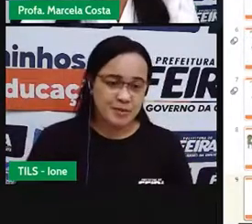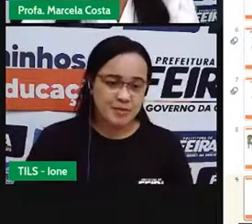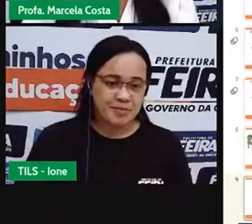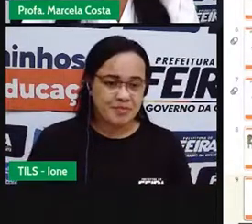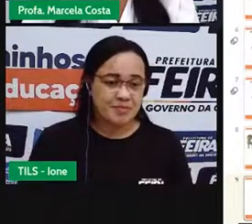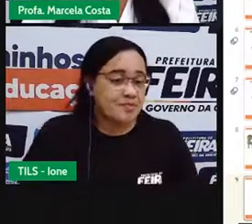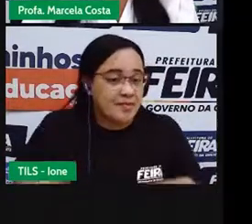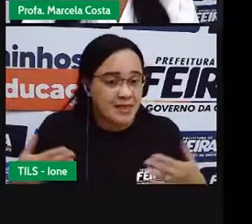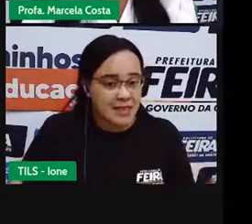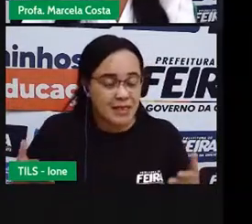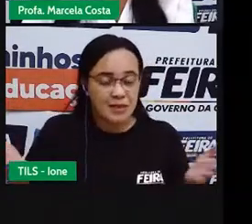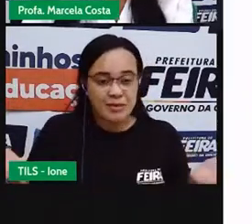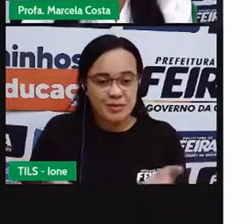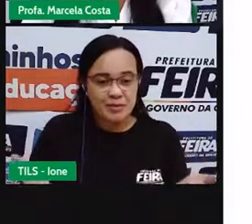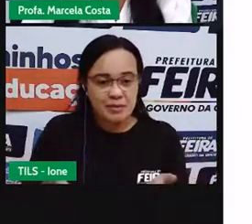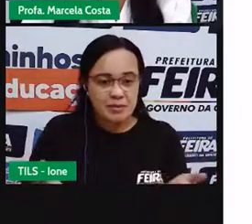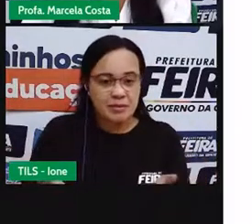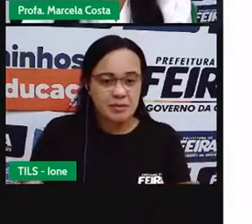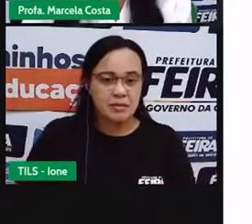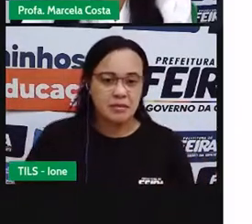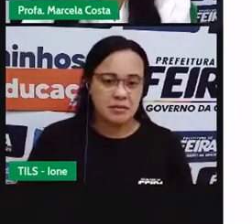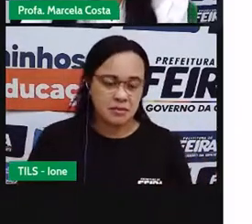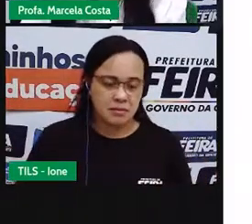Agora, crianças, eu tenho